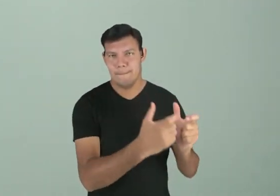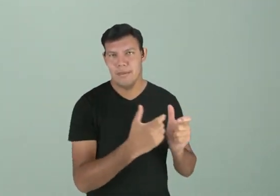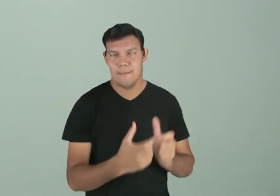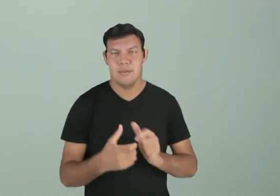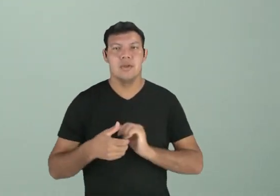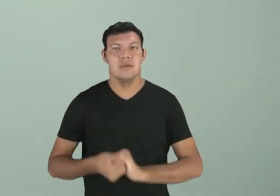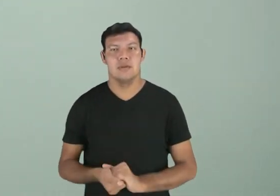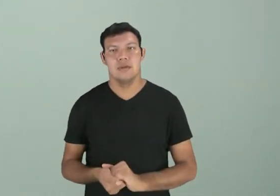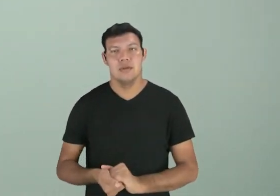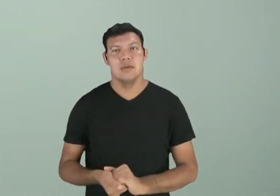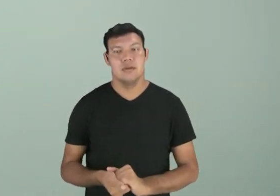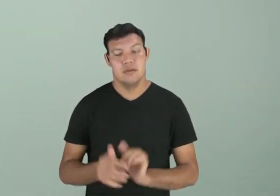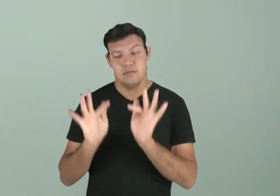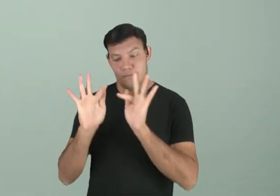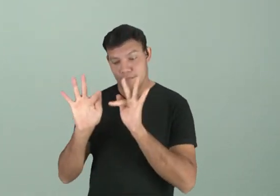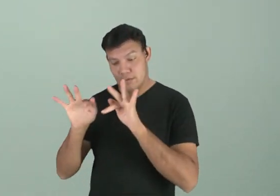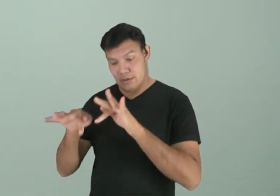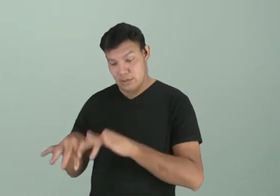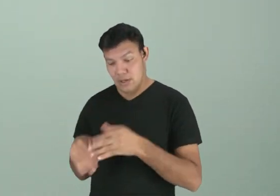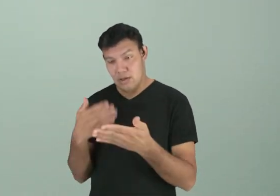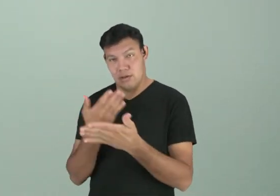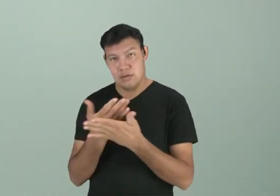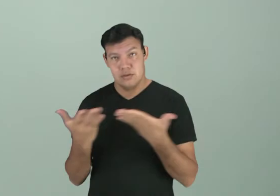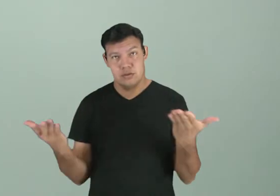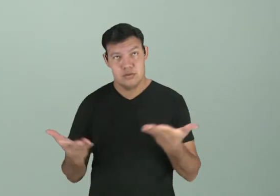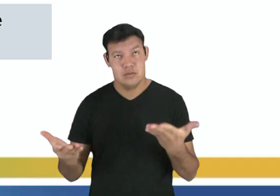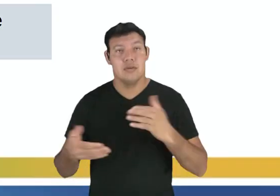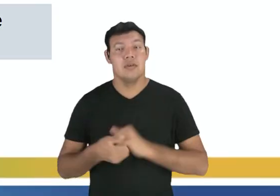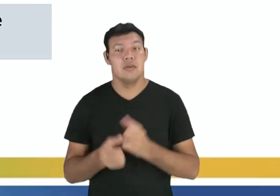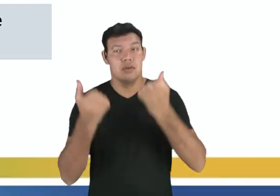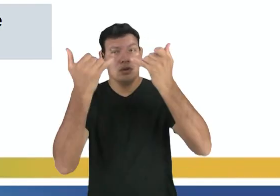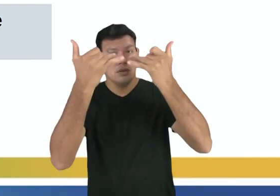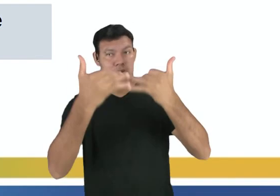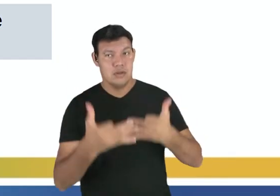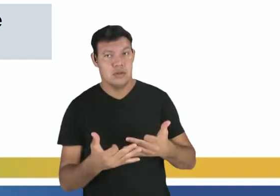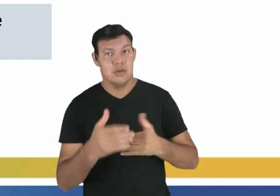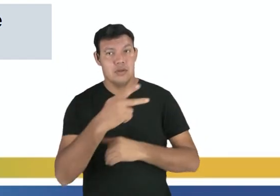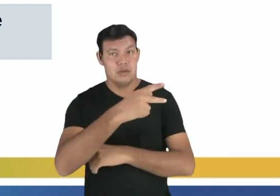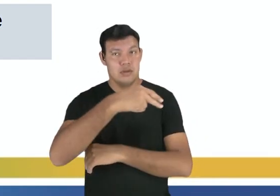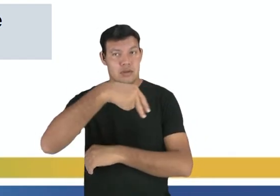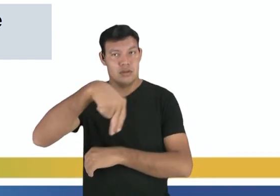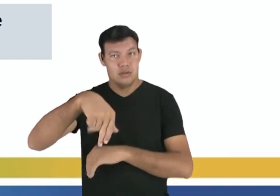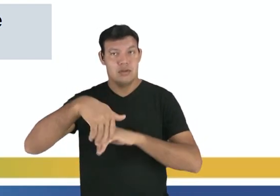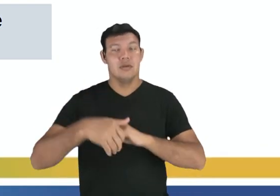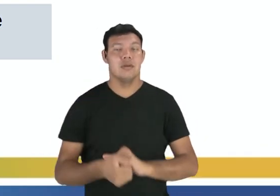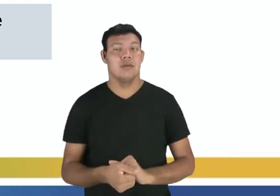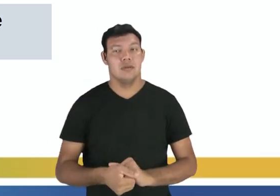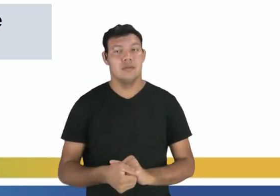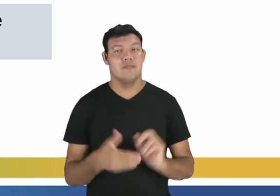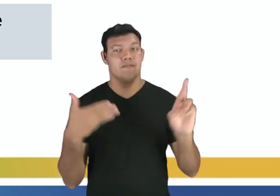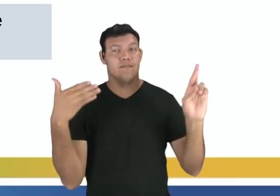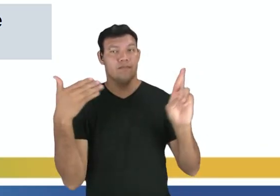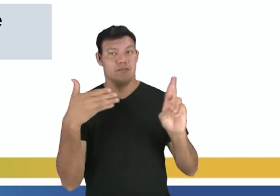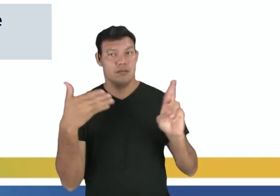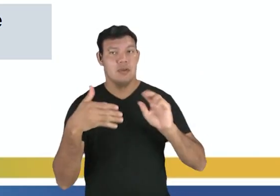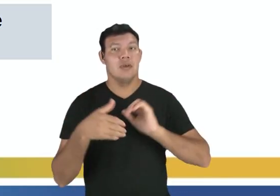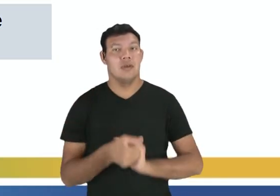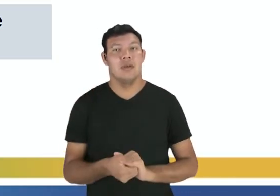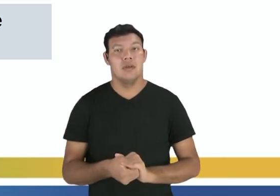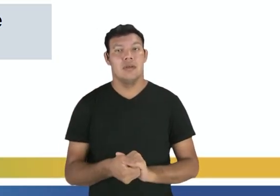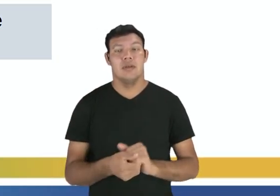espaço. E para a gente finalizar, vamos falar dos pronomes demonstrativos fazendo referência